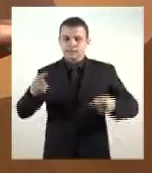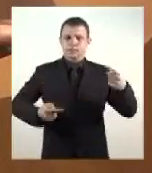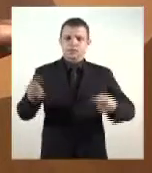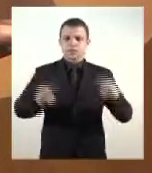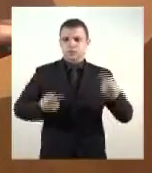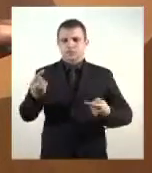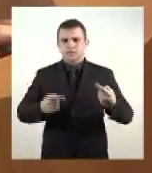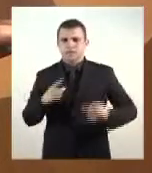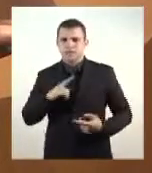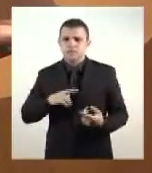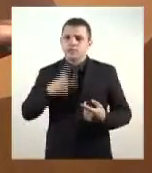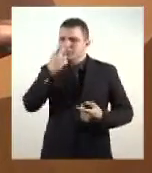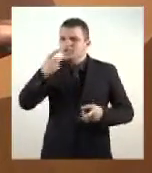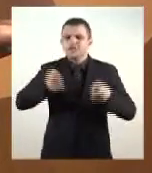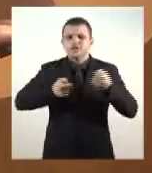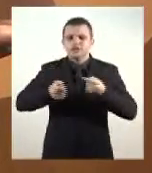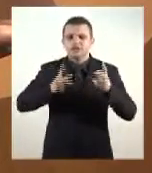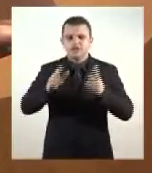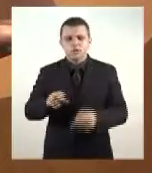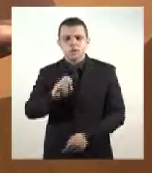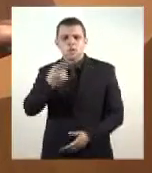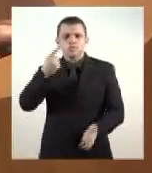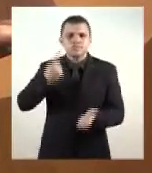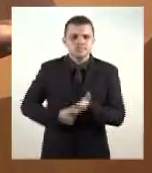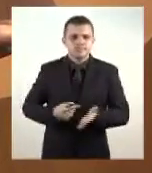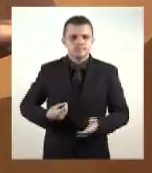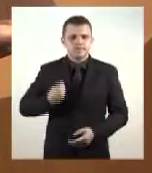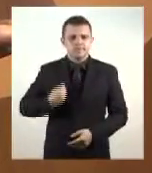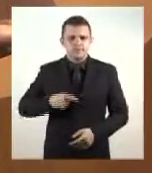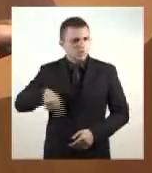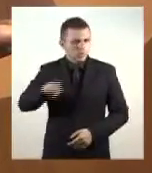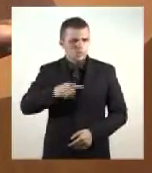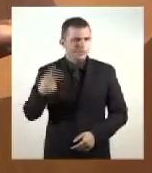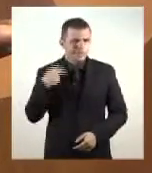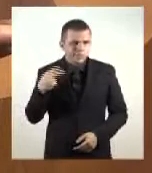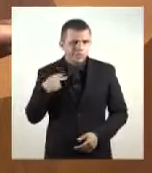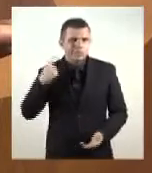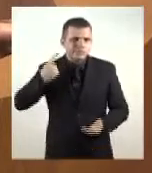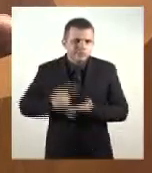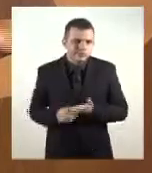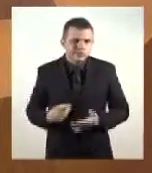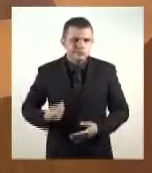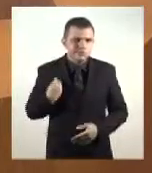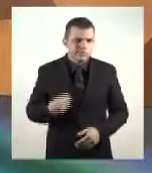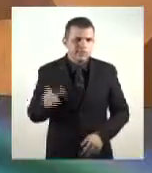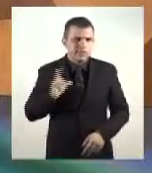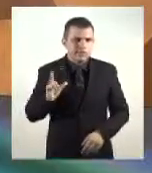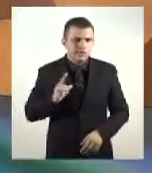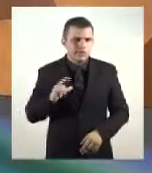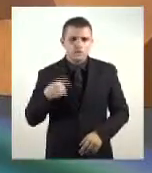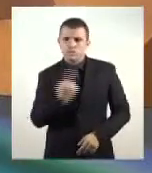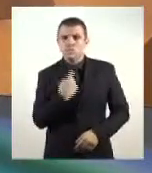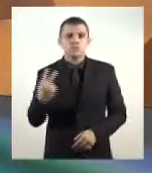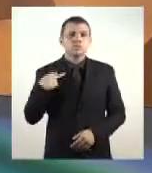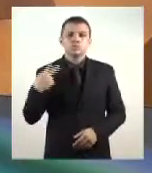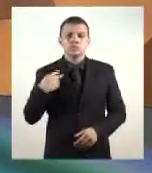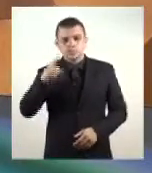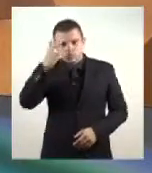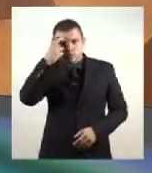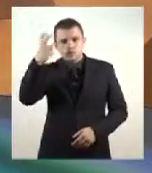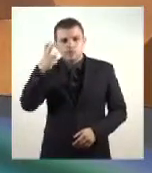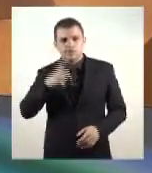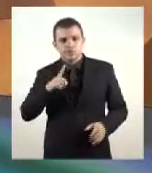outro, propor um pacto pela vida? Será que nós não temos a inteligência necessária de apresentarmos projetos de